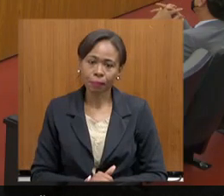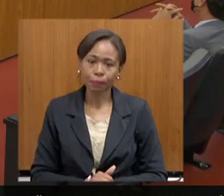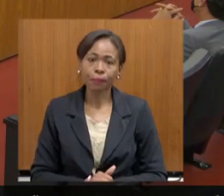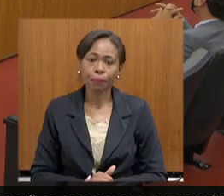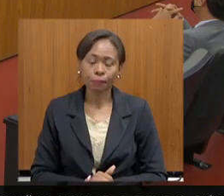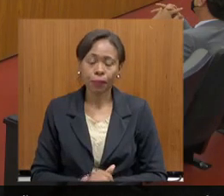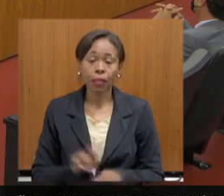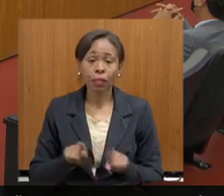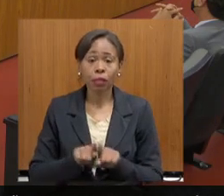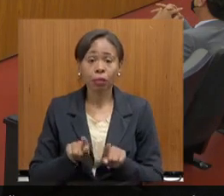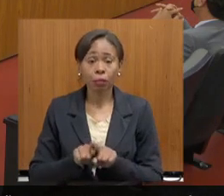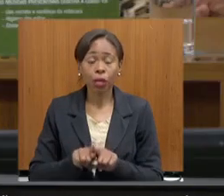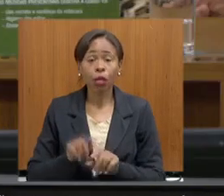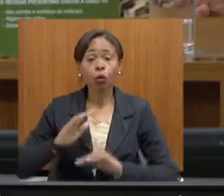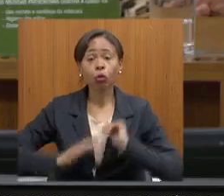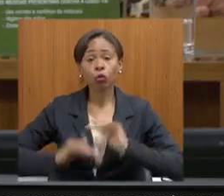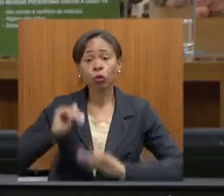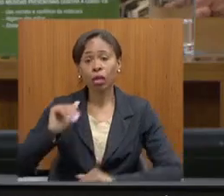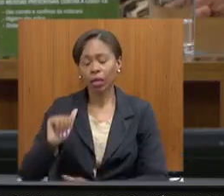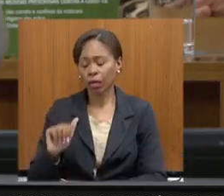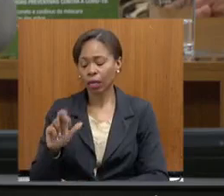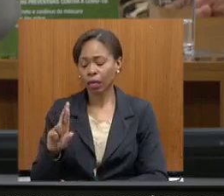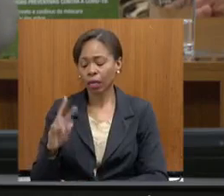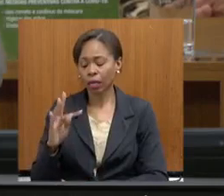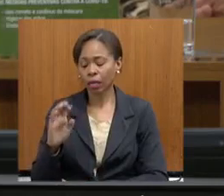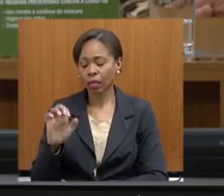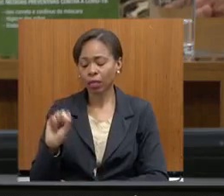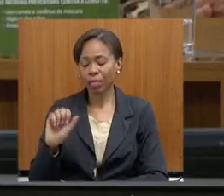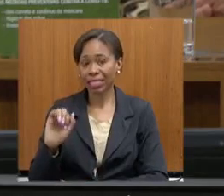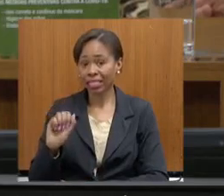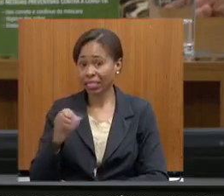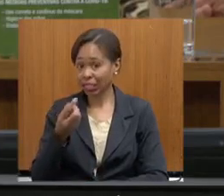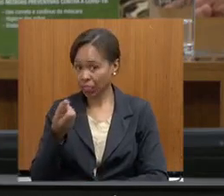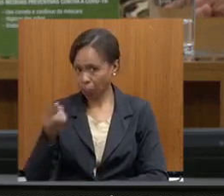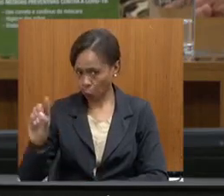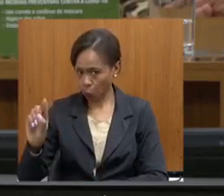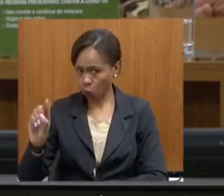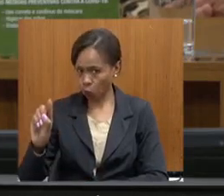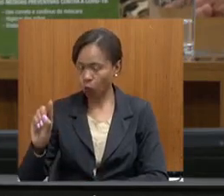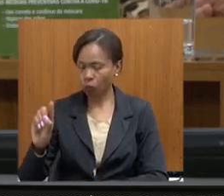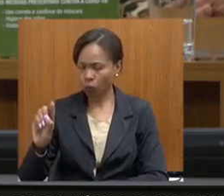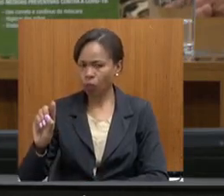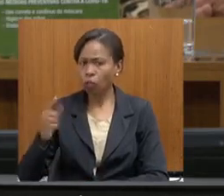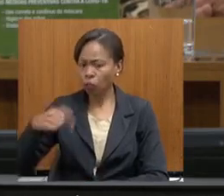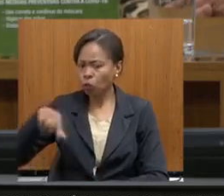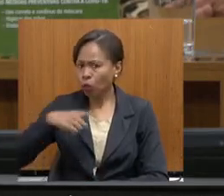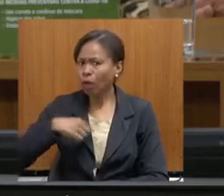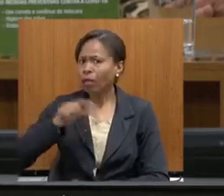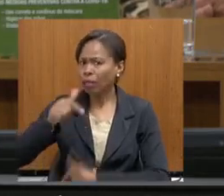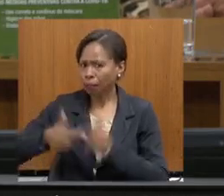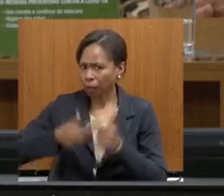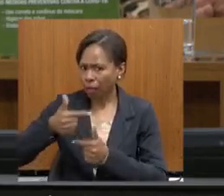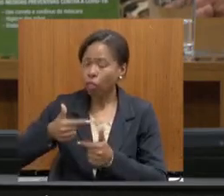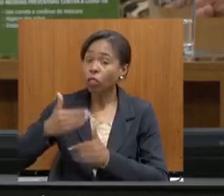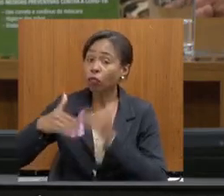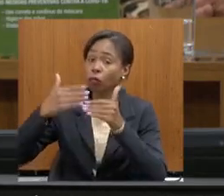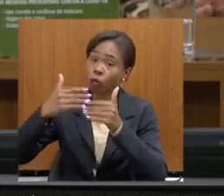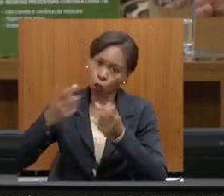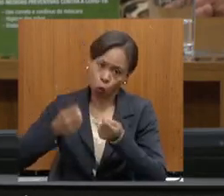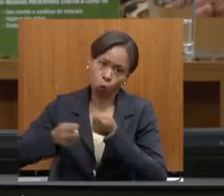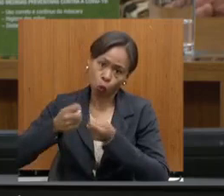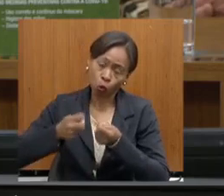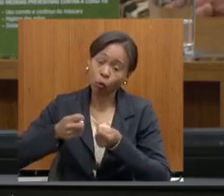artesãos na importante dizer que a gente trabalha isolamento econômico em todas as suas Vertentes de escalas